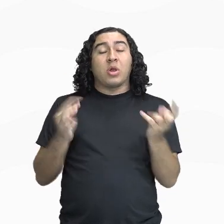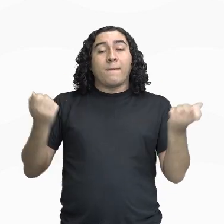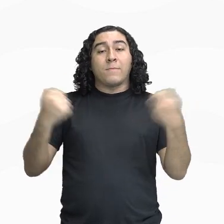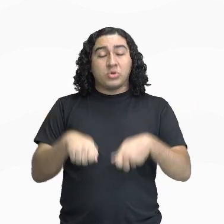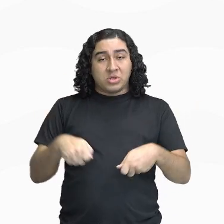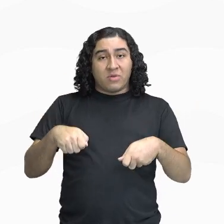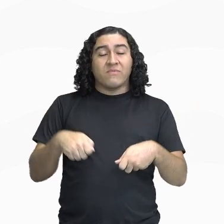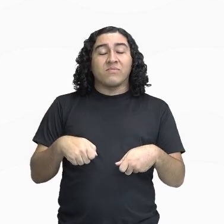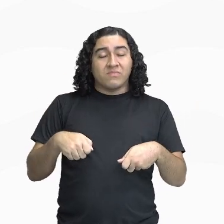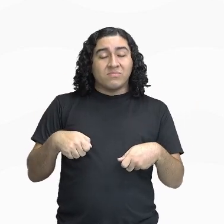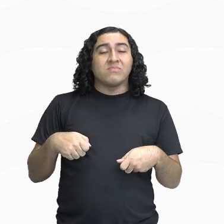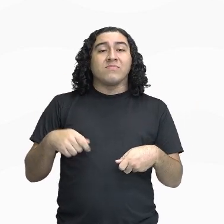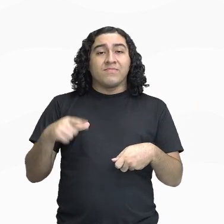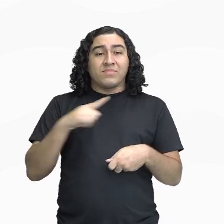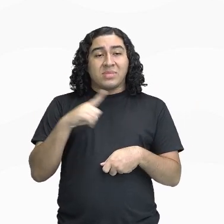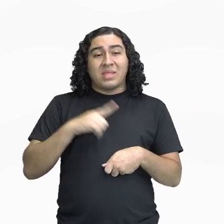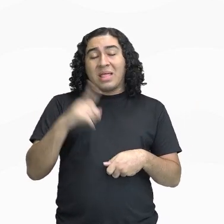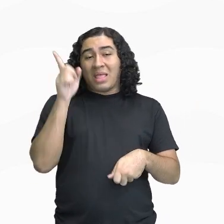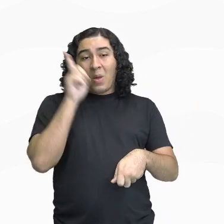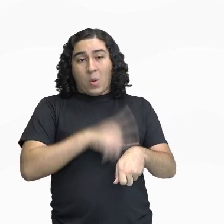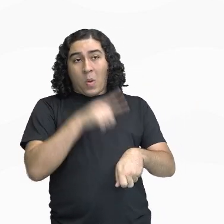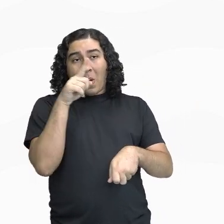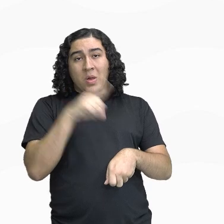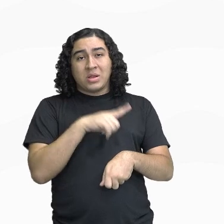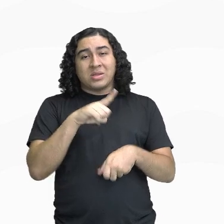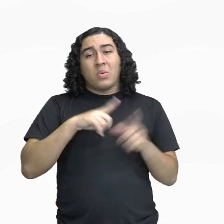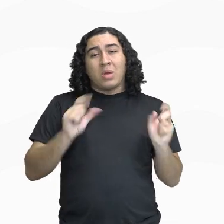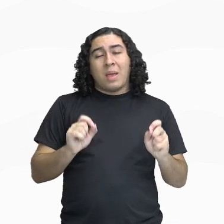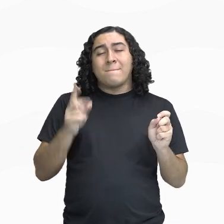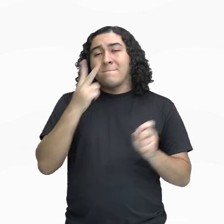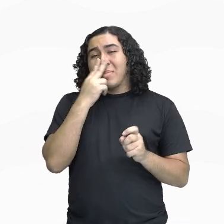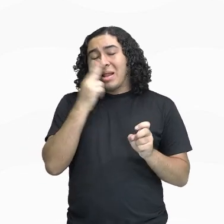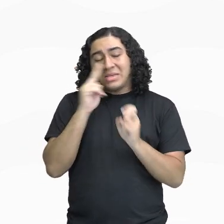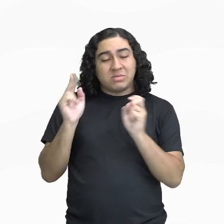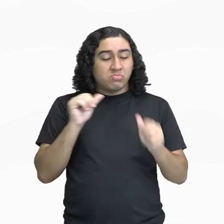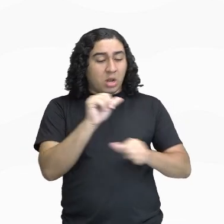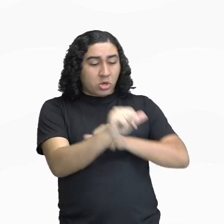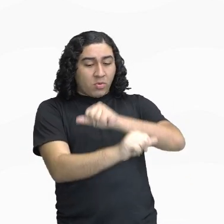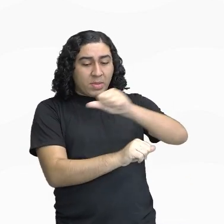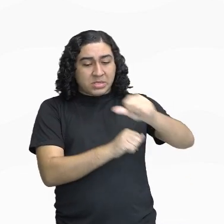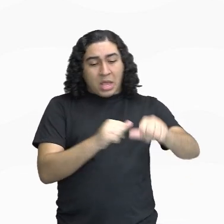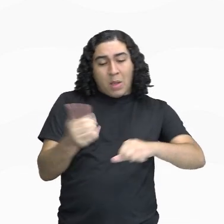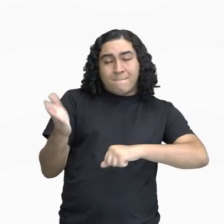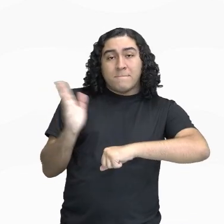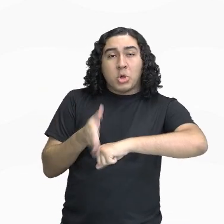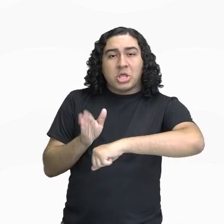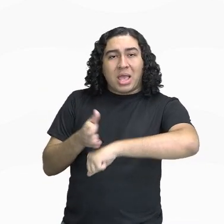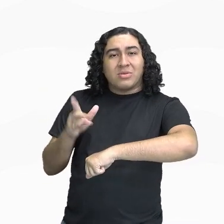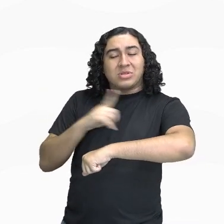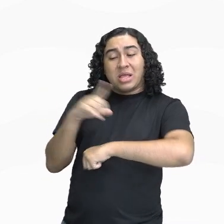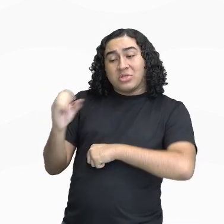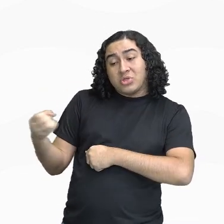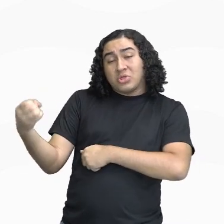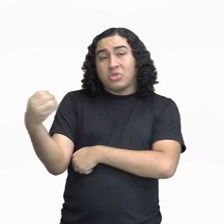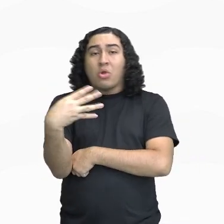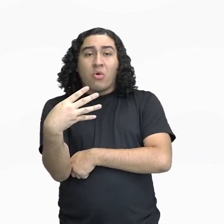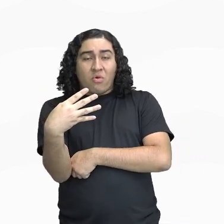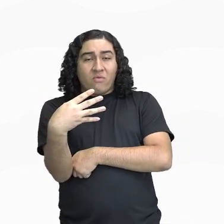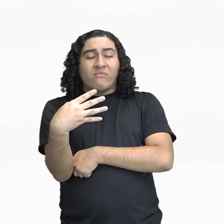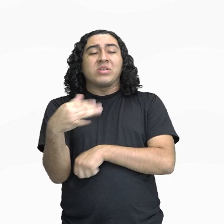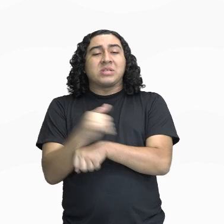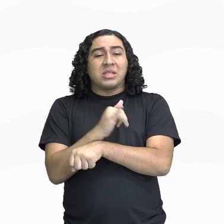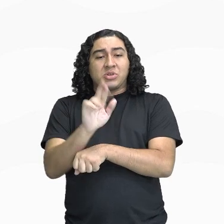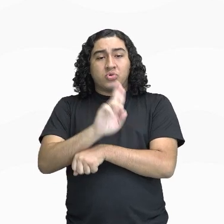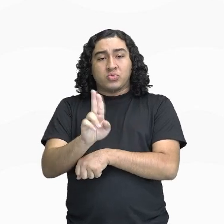necessidades imediatas, elas vão acabando se modernizando e criando para outras funcionalidades,